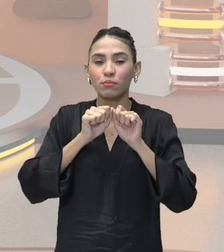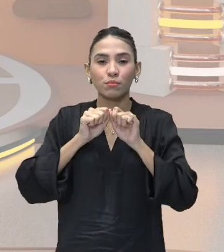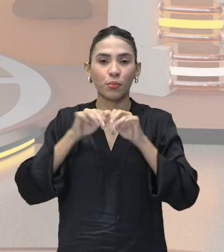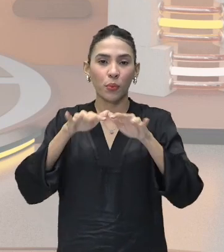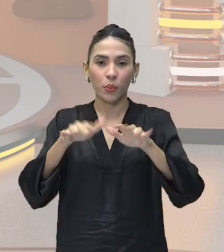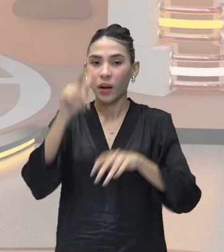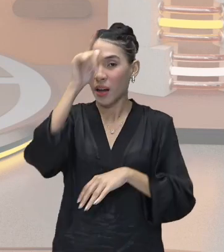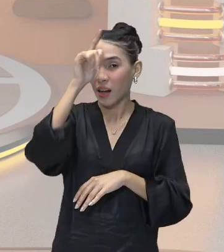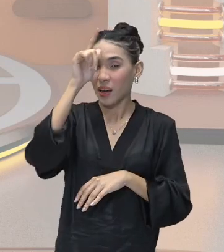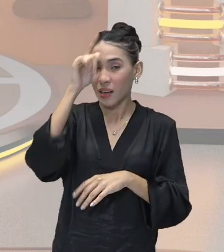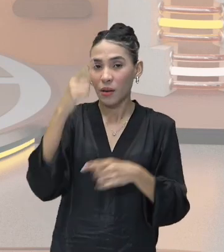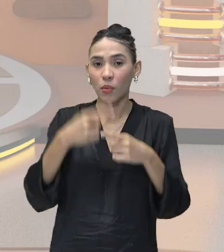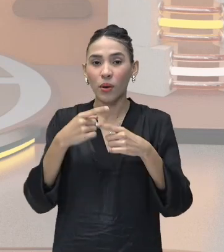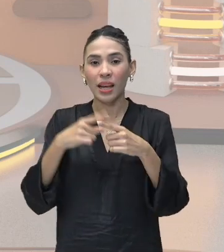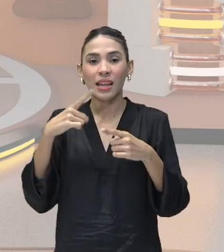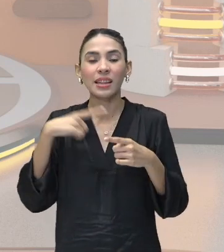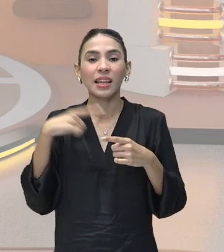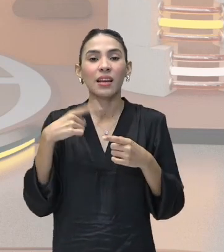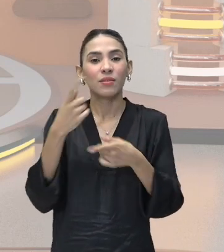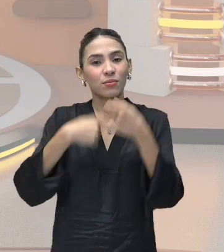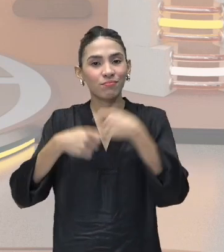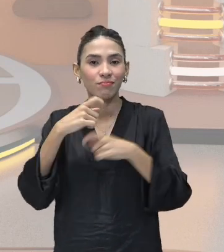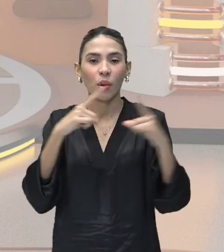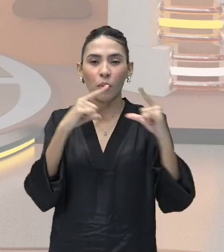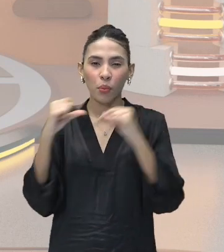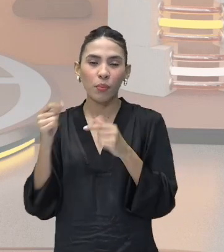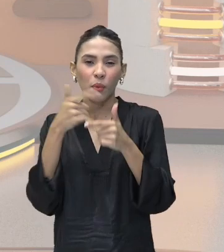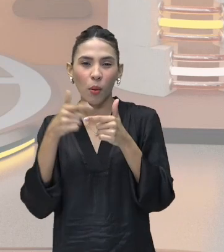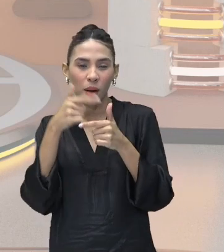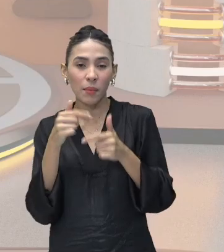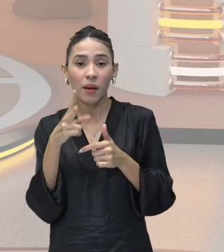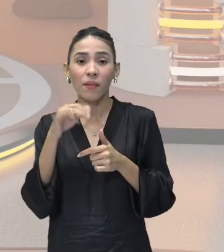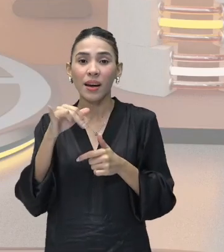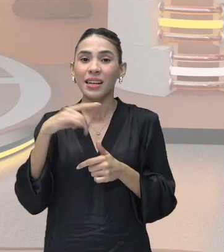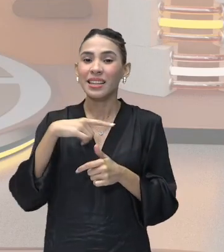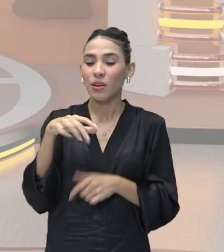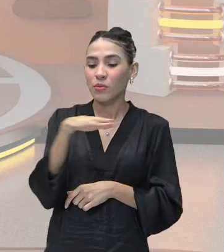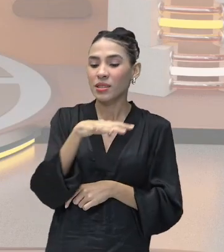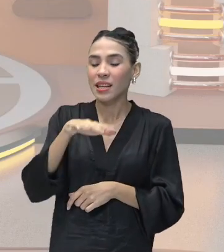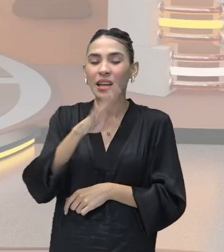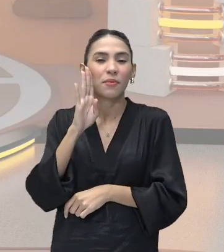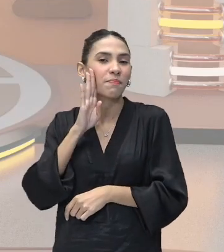na Alemanha por conta da quebra da Bolsa de Valores de Nova York, vai ser o cenário